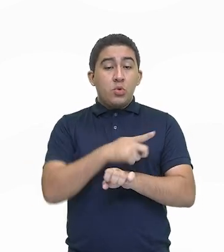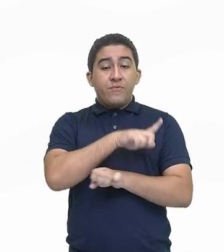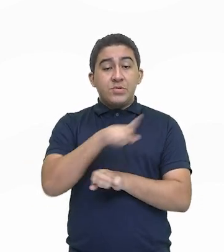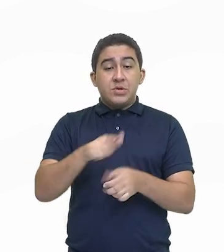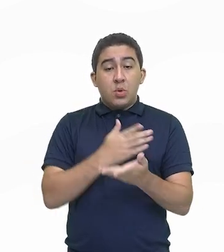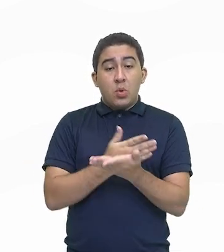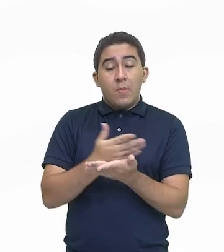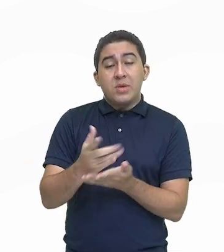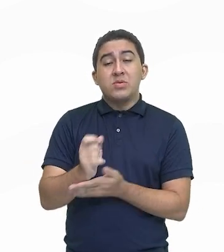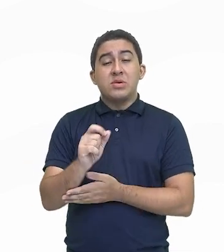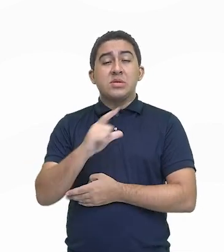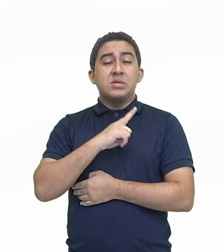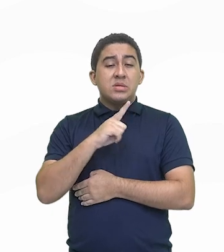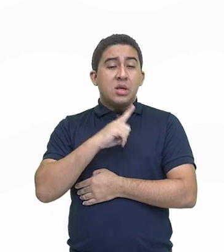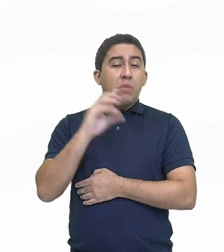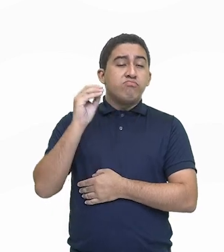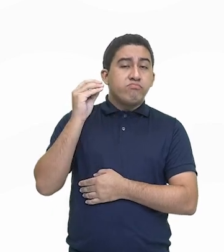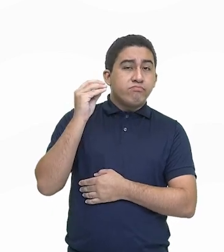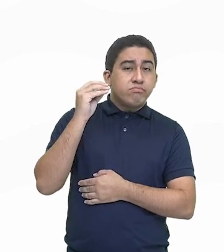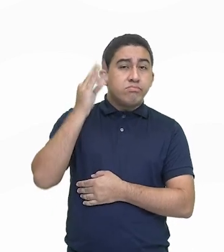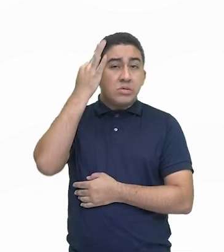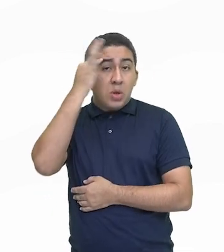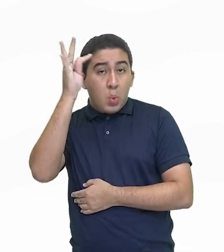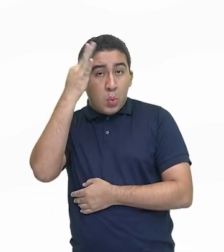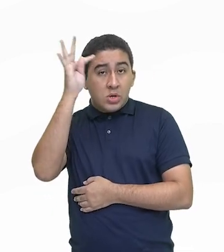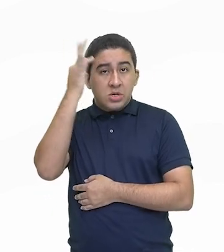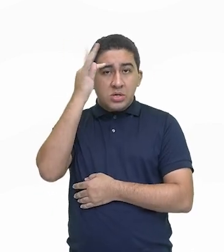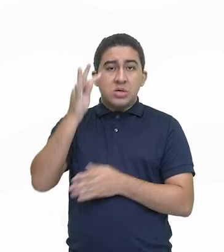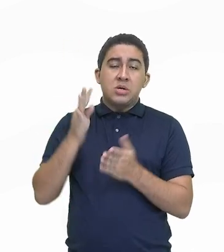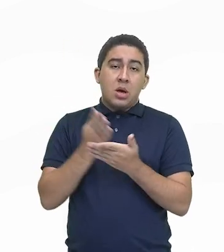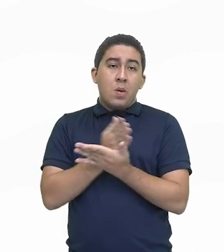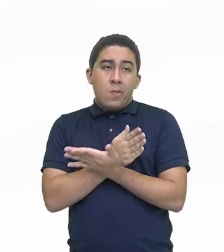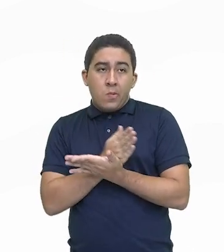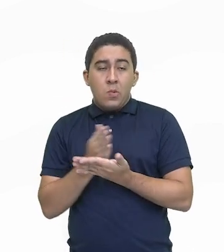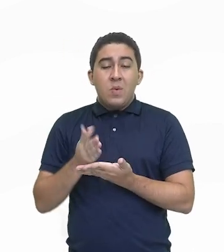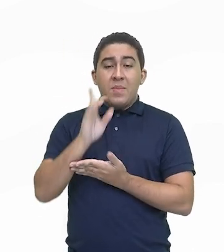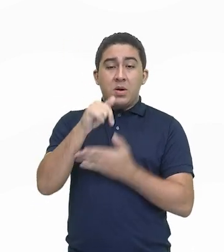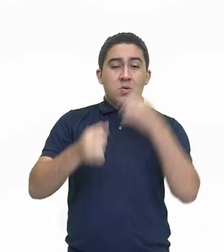algumas hipóteses de resultados, que são proposições de